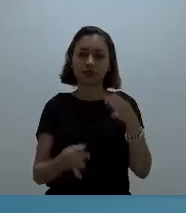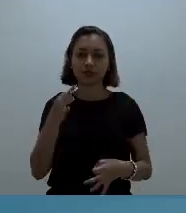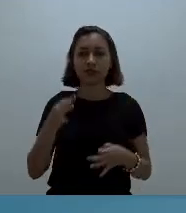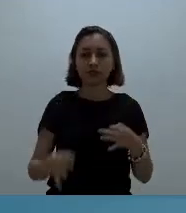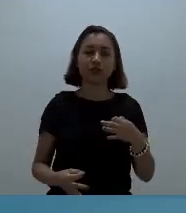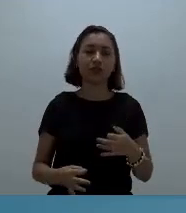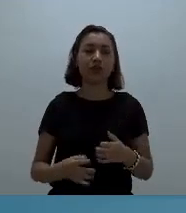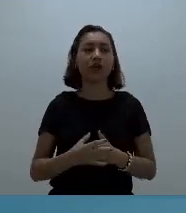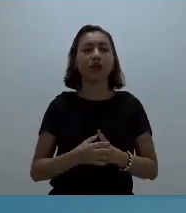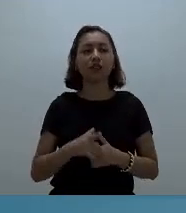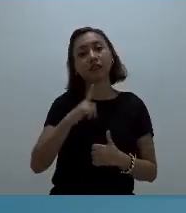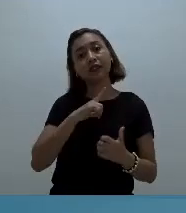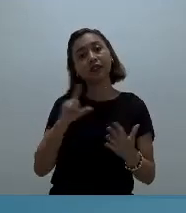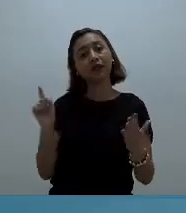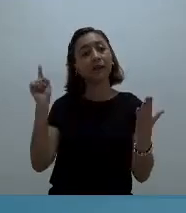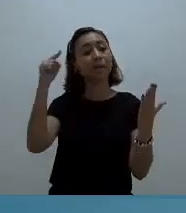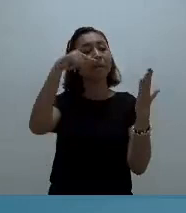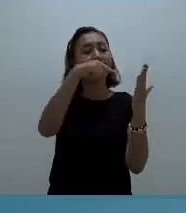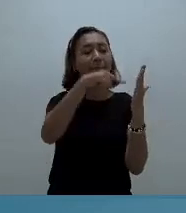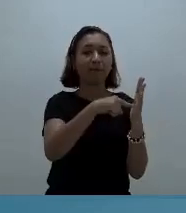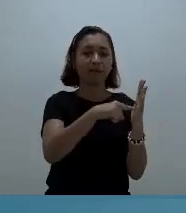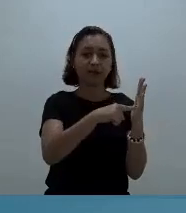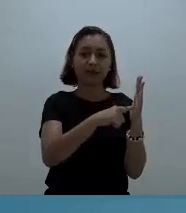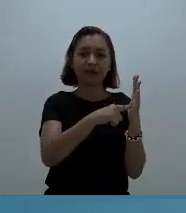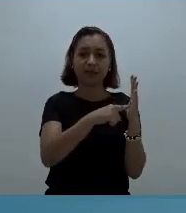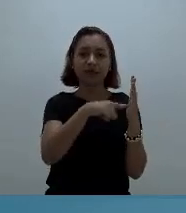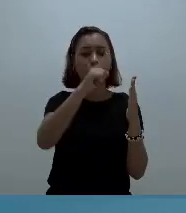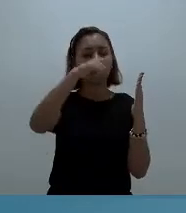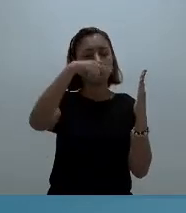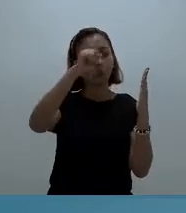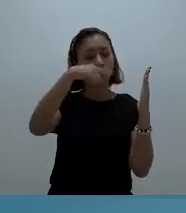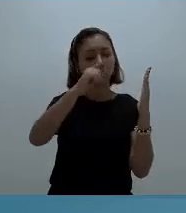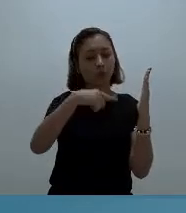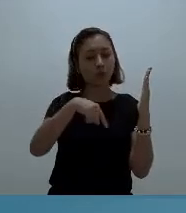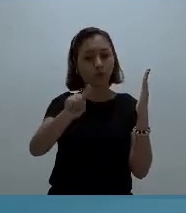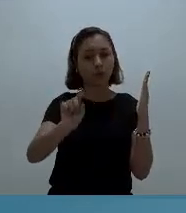ser cumpridas, muitas